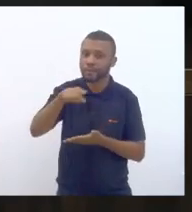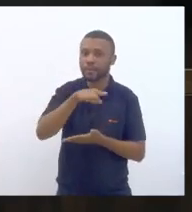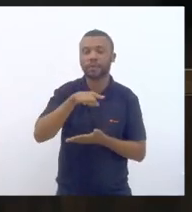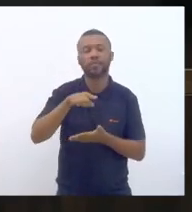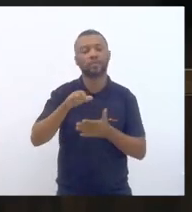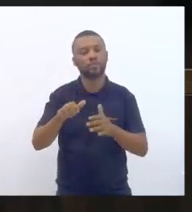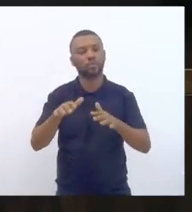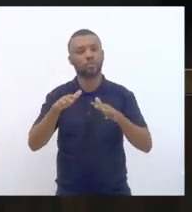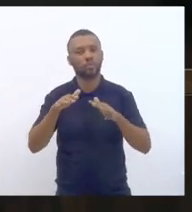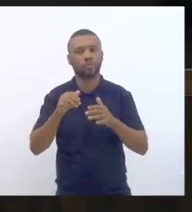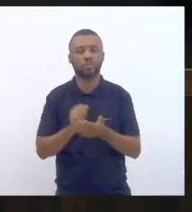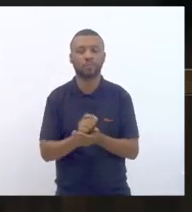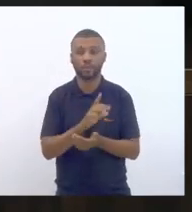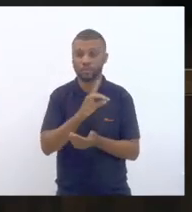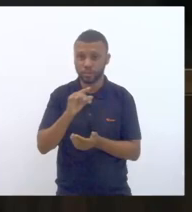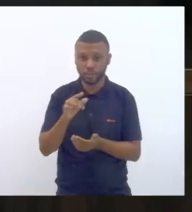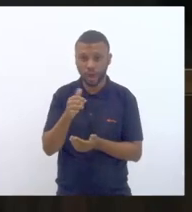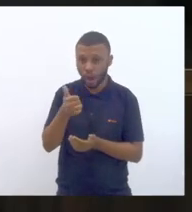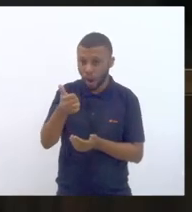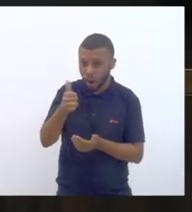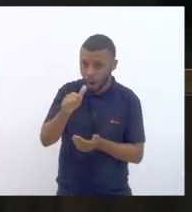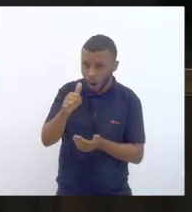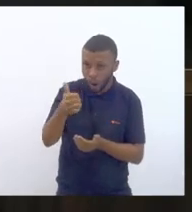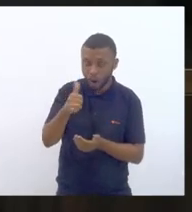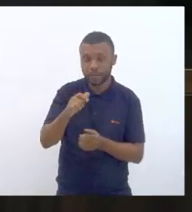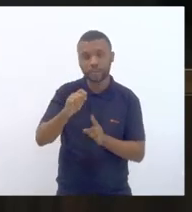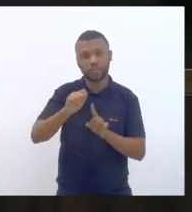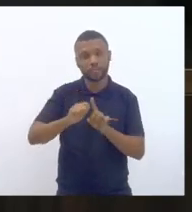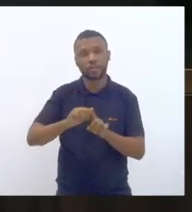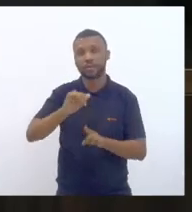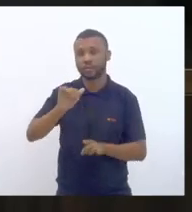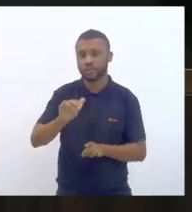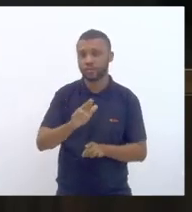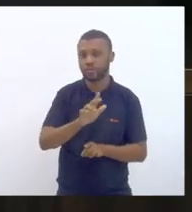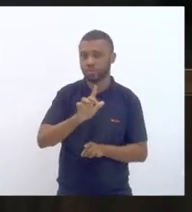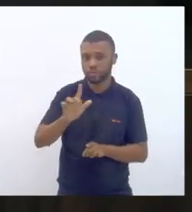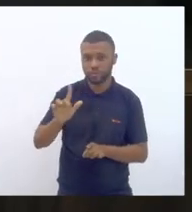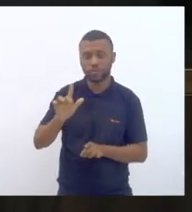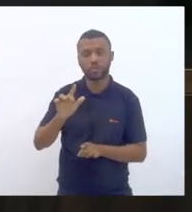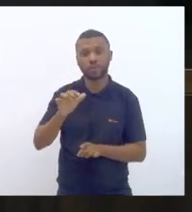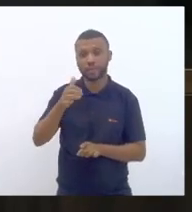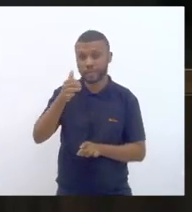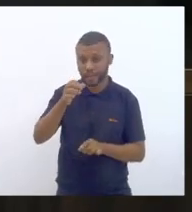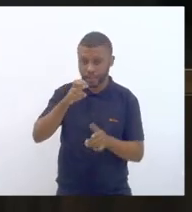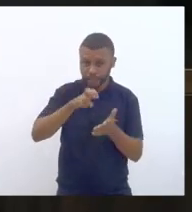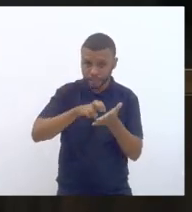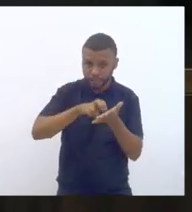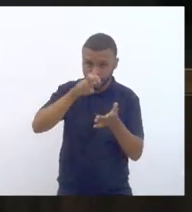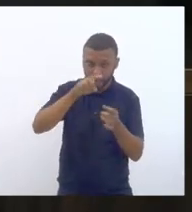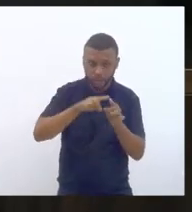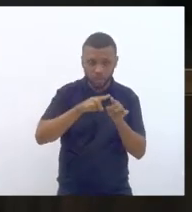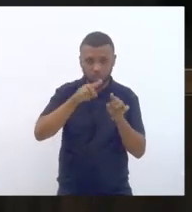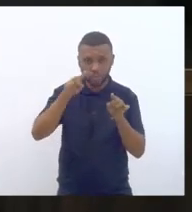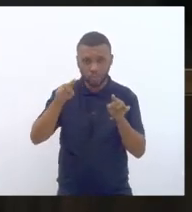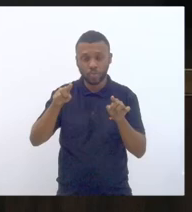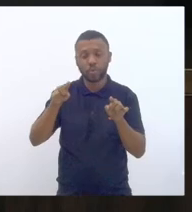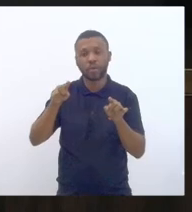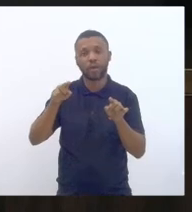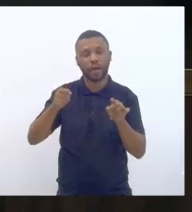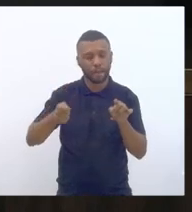parlamentares para que no dia 11/7, de 10 horas da manhã às